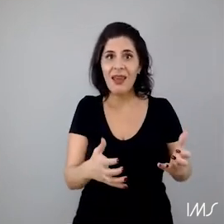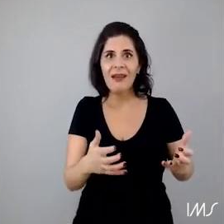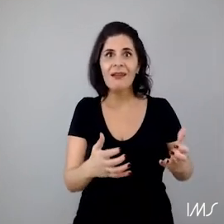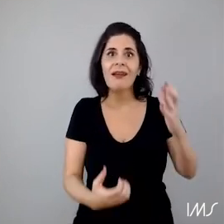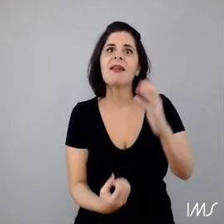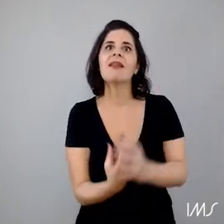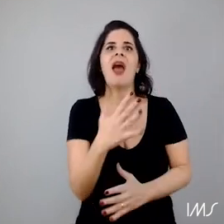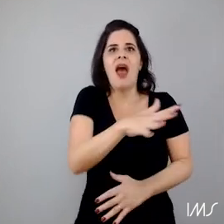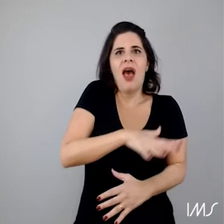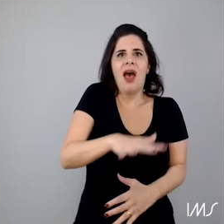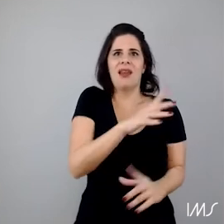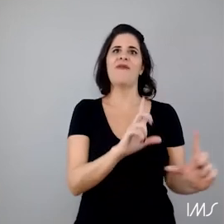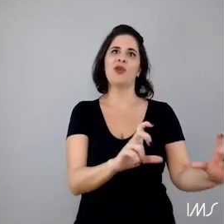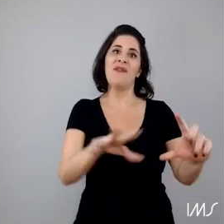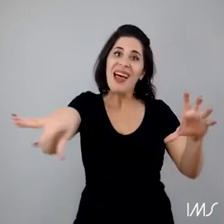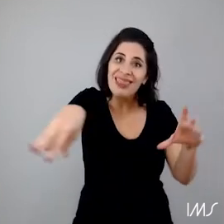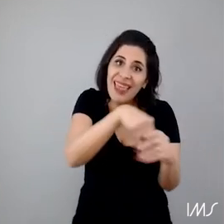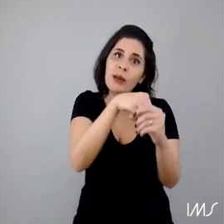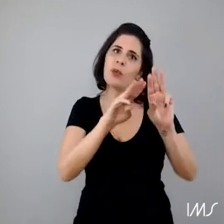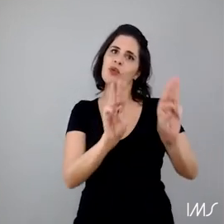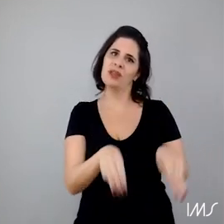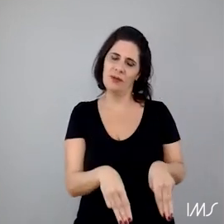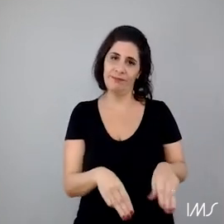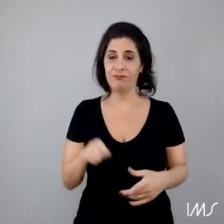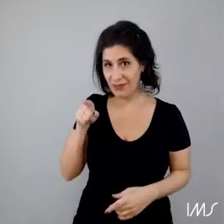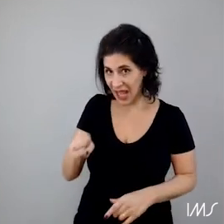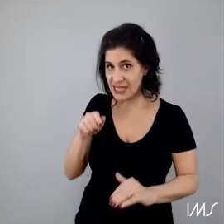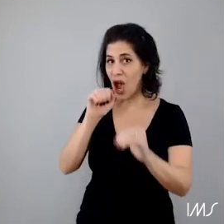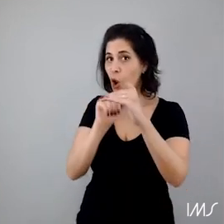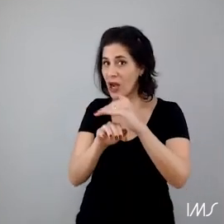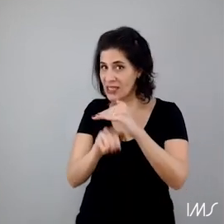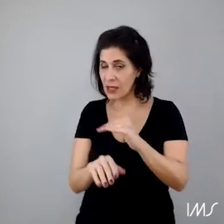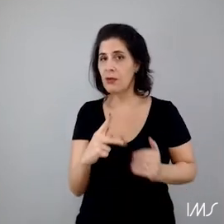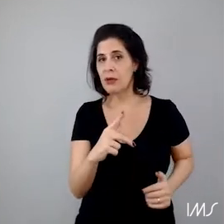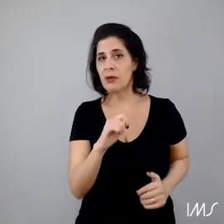é uma coleção de 1990,